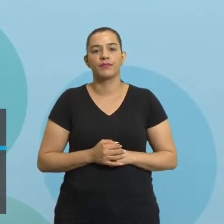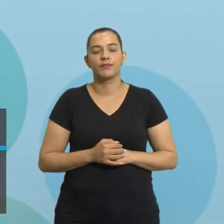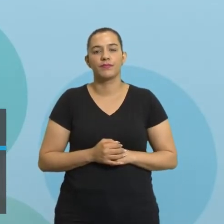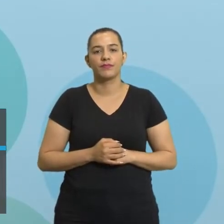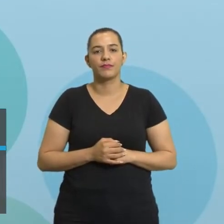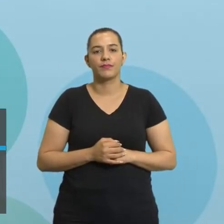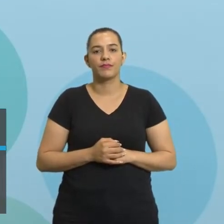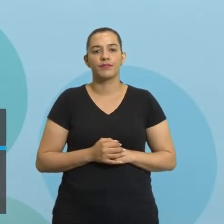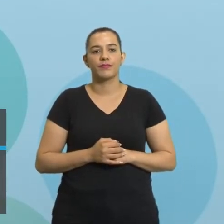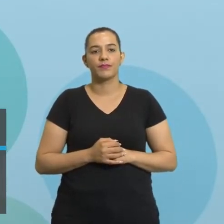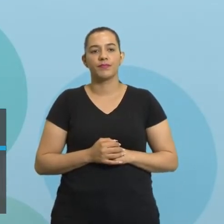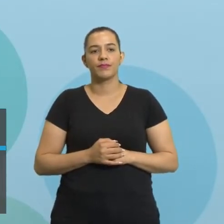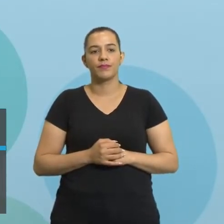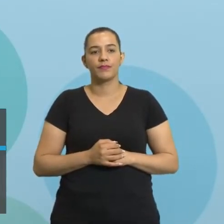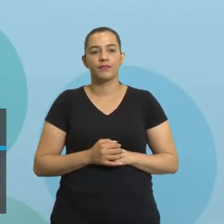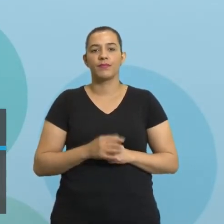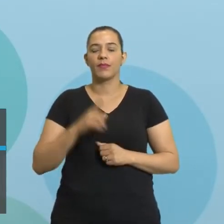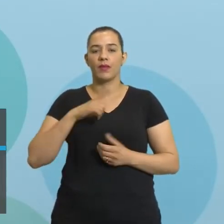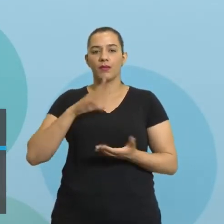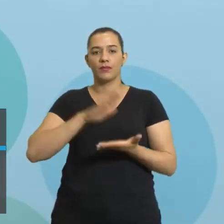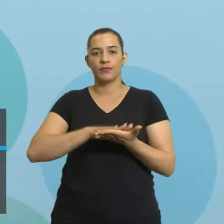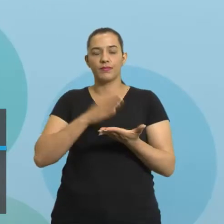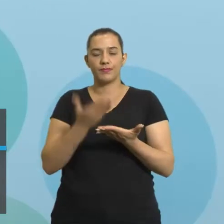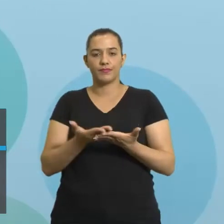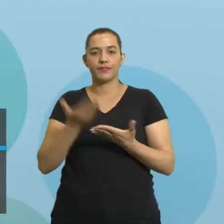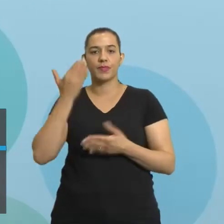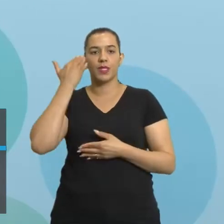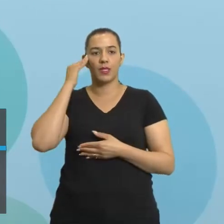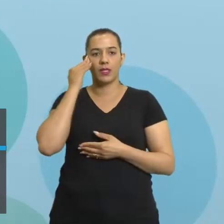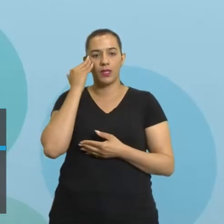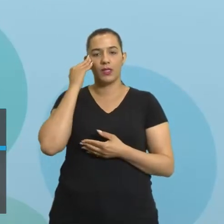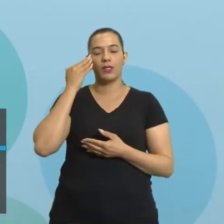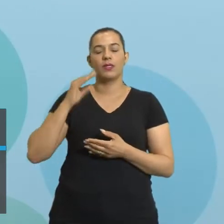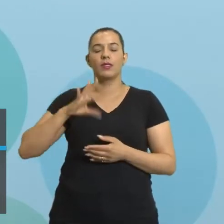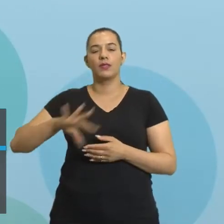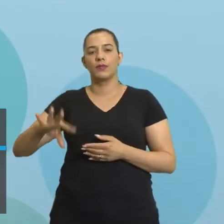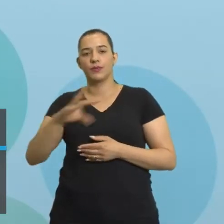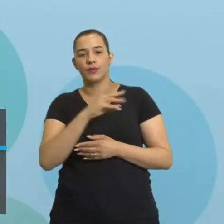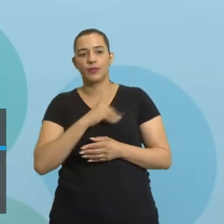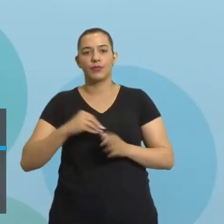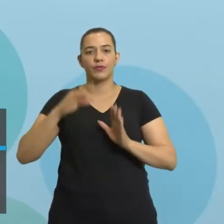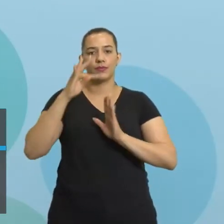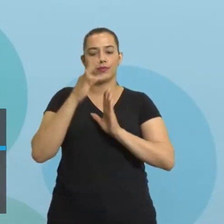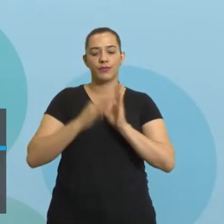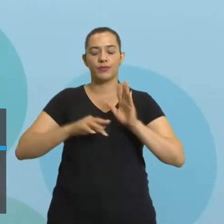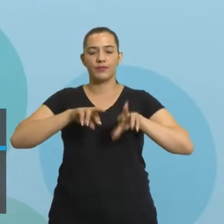Então, interpretar e compreender essas